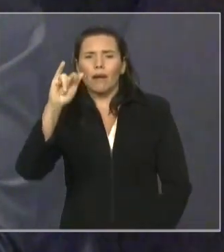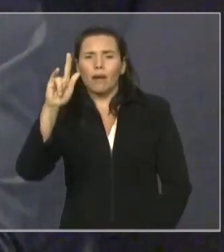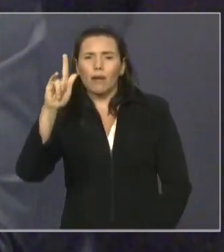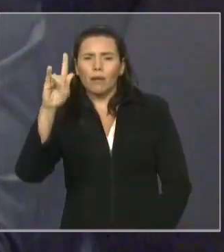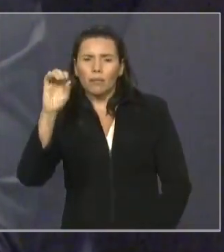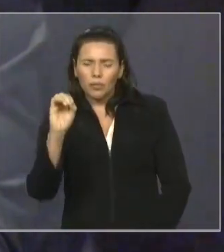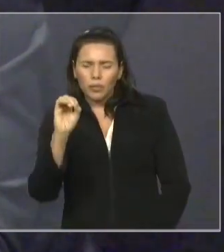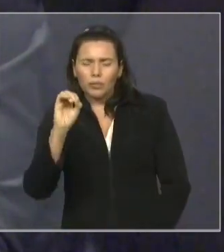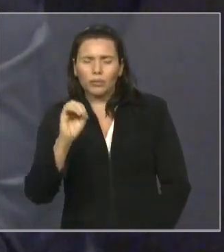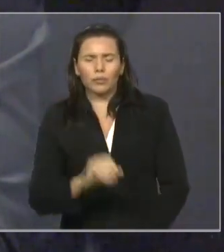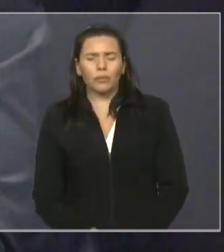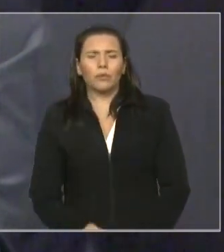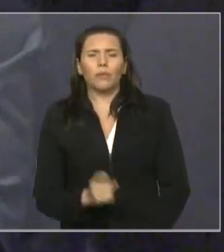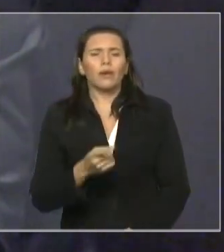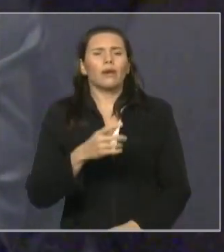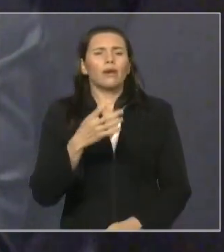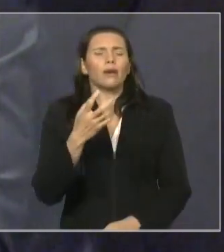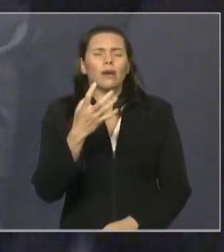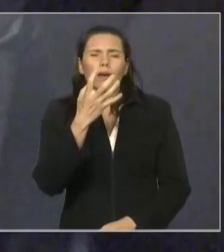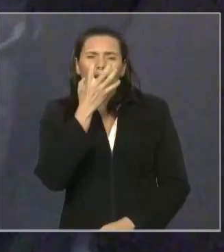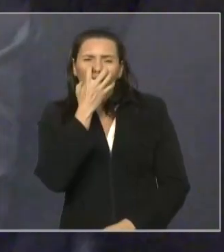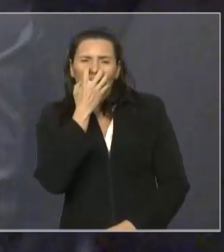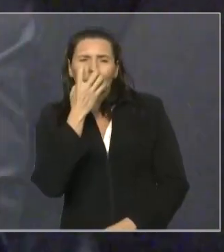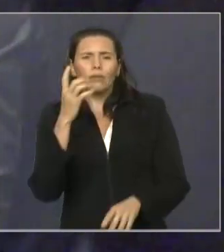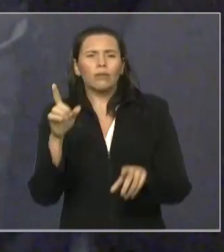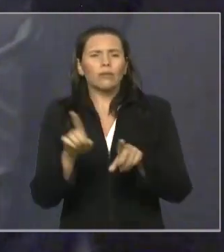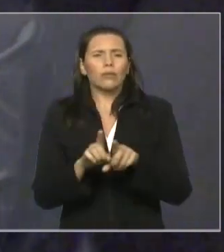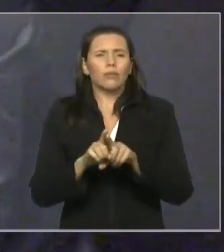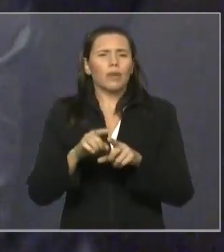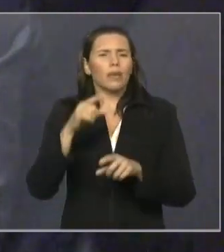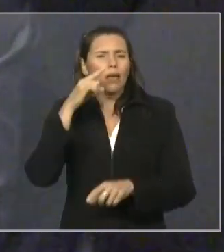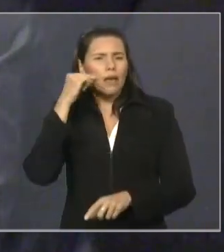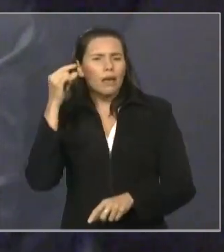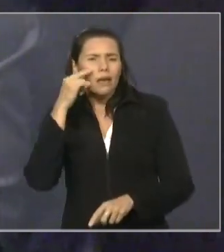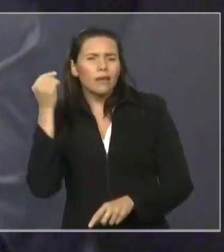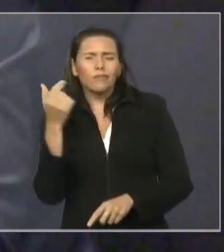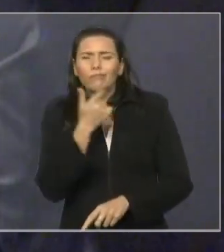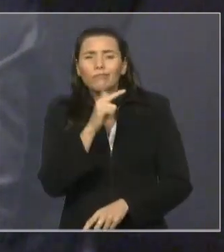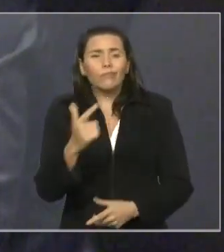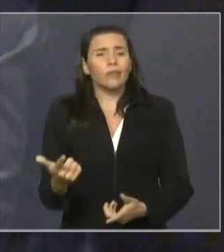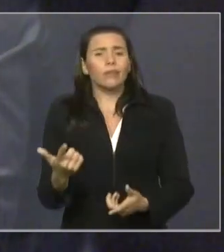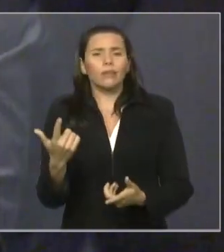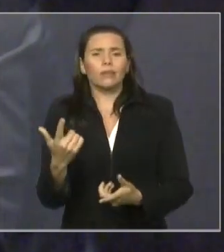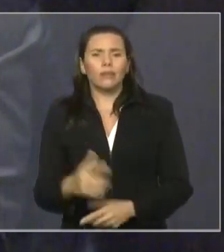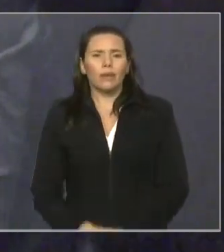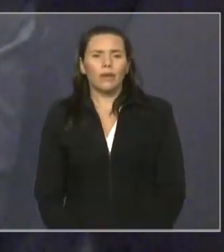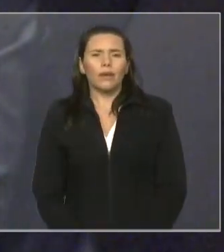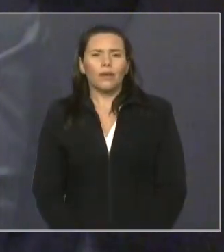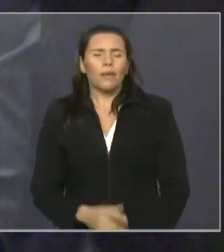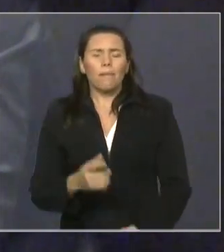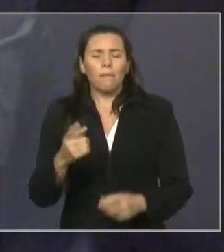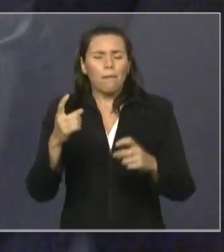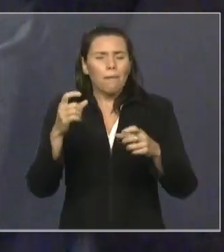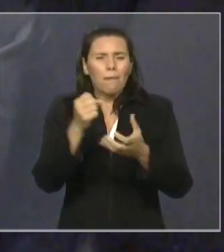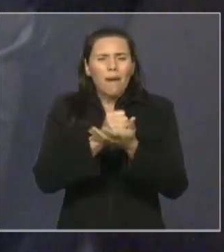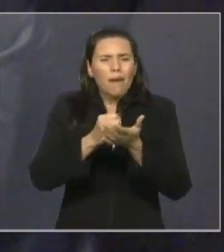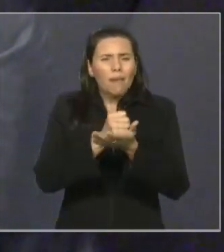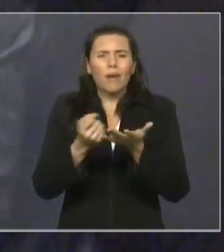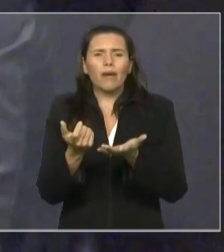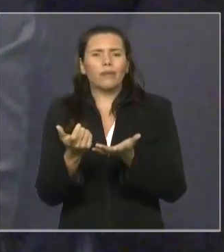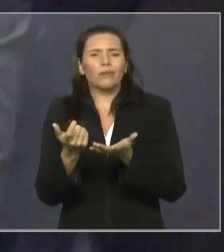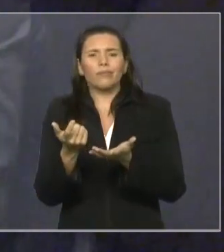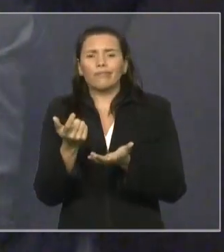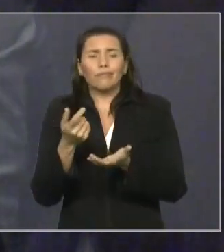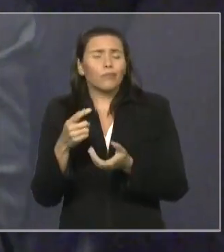uma medicação, uma vacina. Então, fica aqui o registro para que nós possamos nos unir as nossas